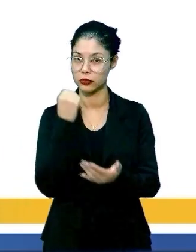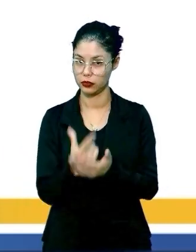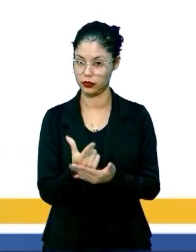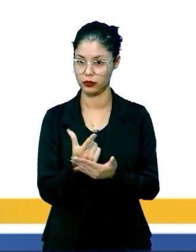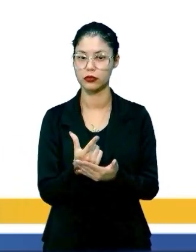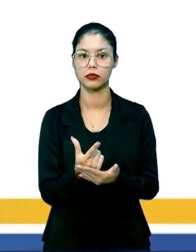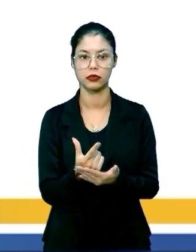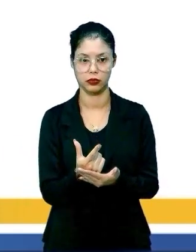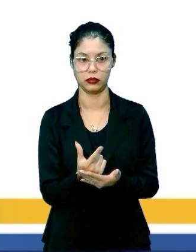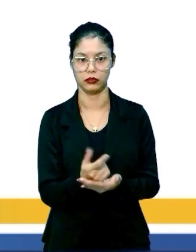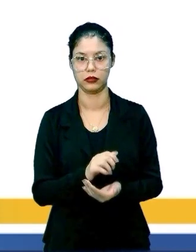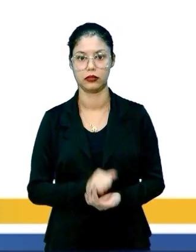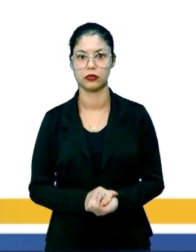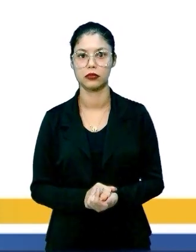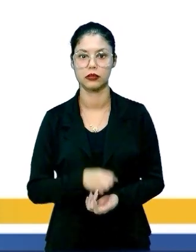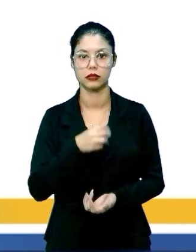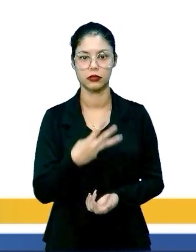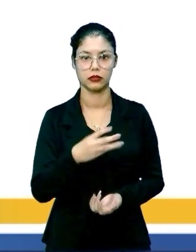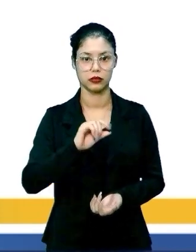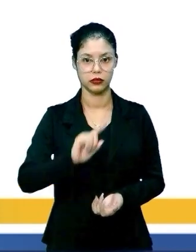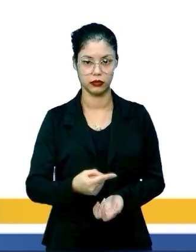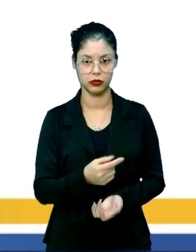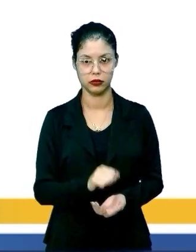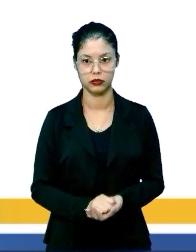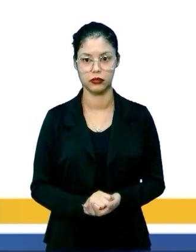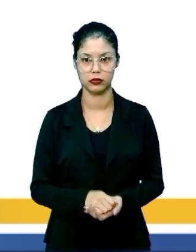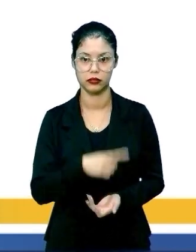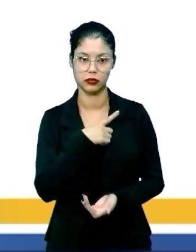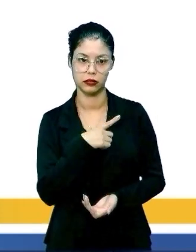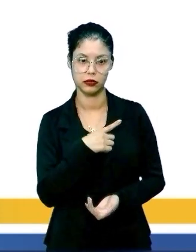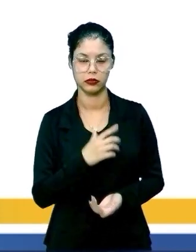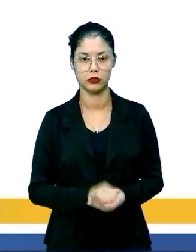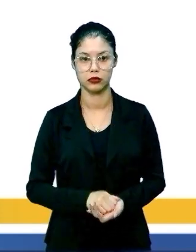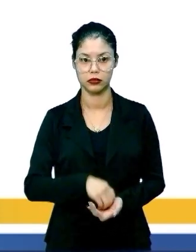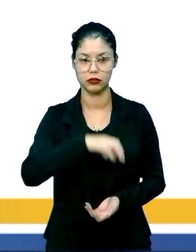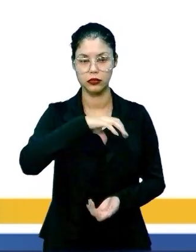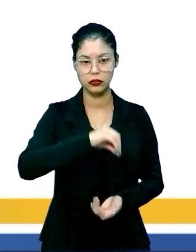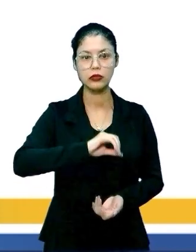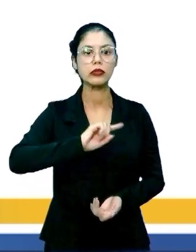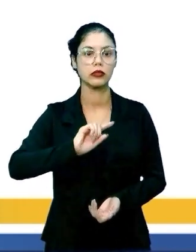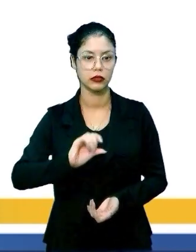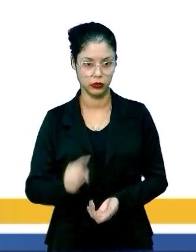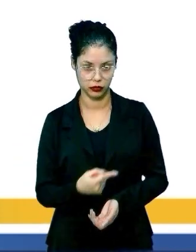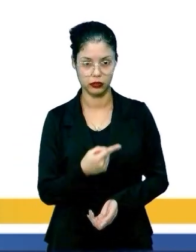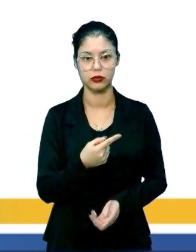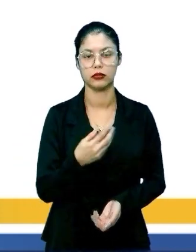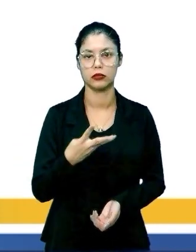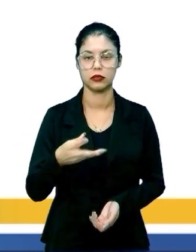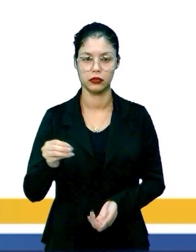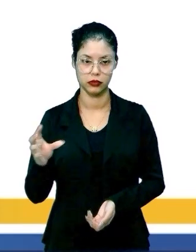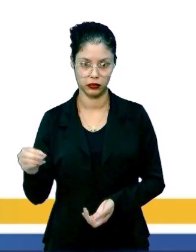48.400. Efetuando o pagamento de 39 mil, Arthur ficaria com um saldo de